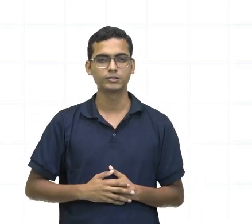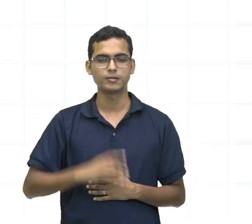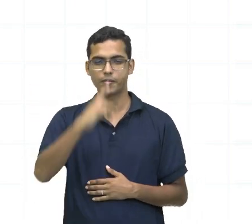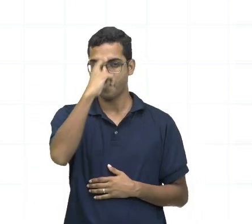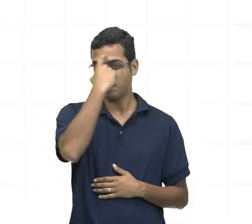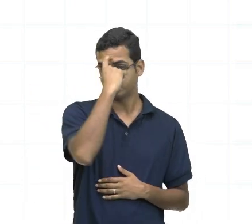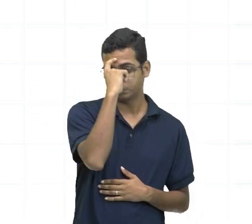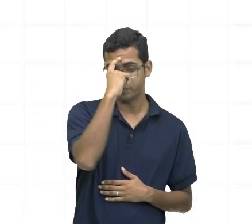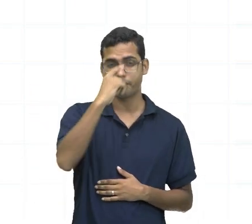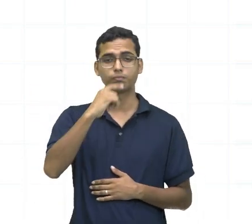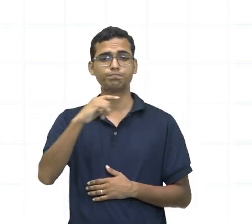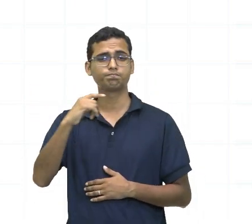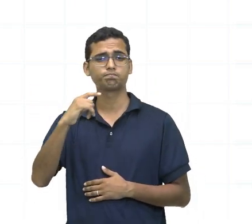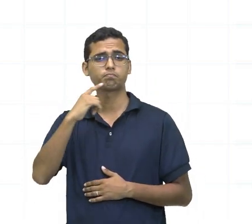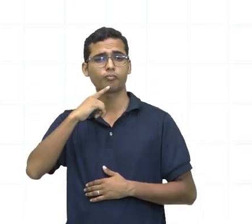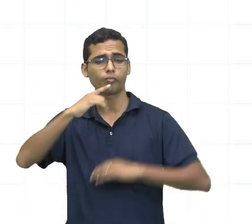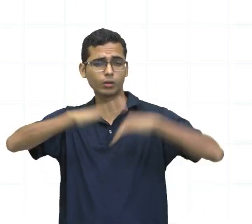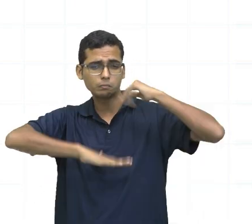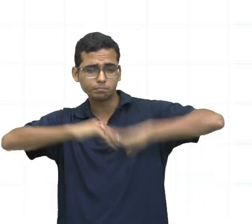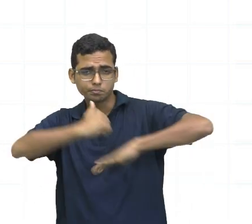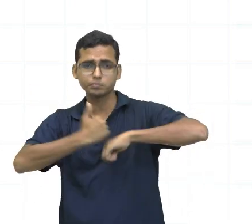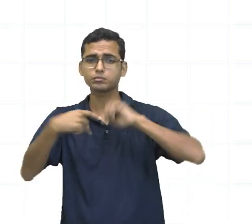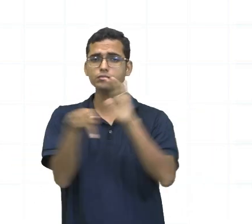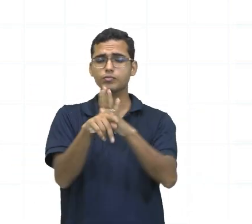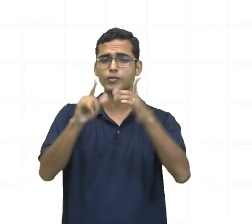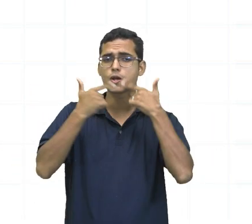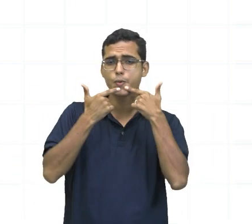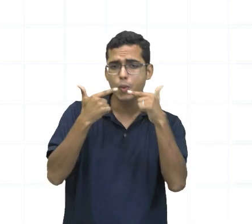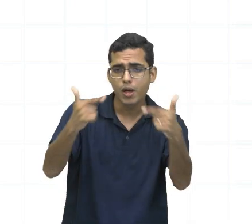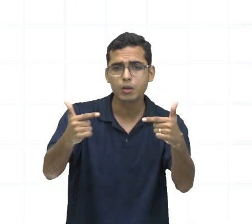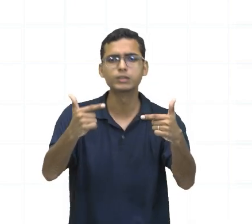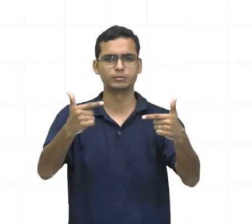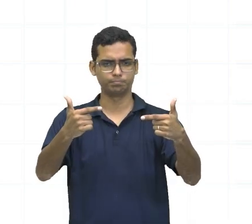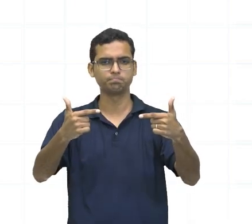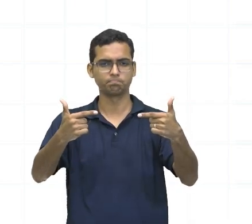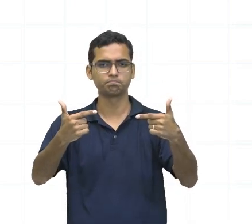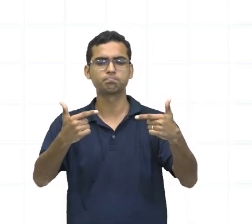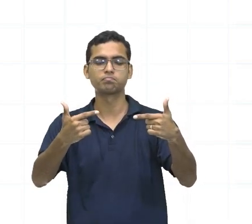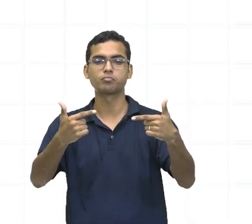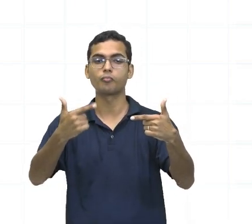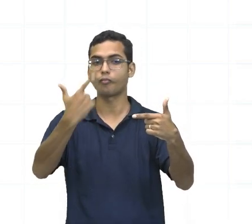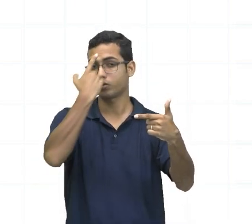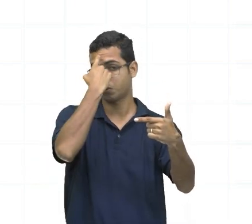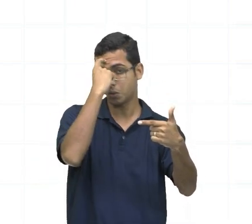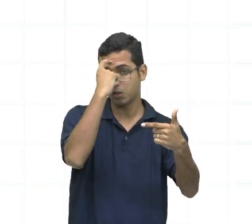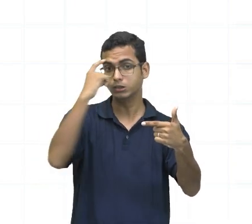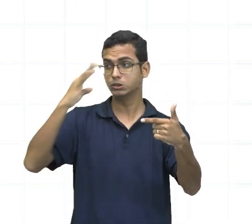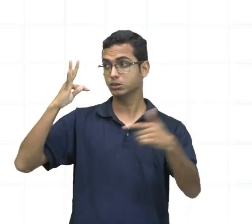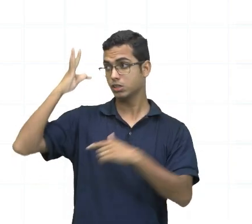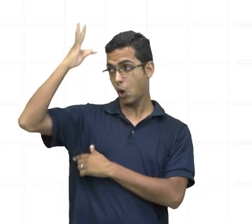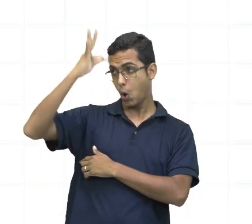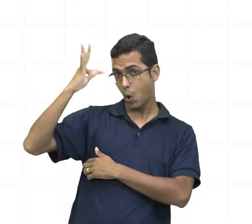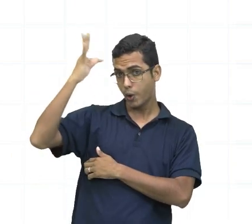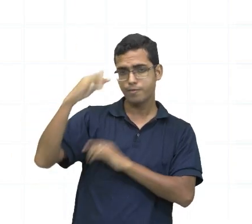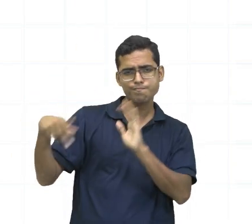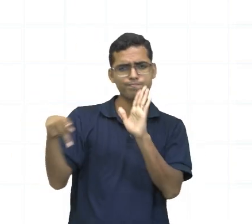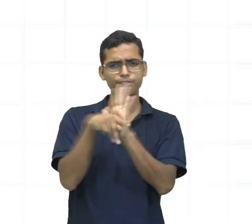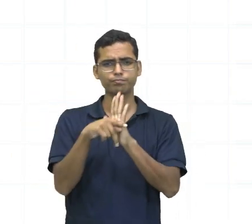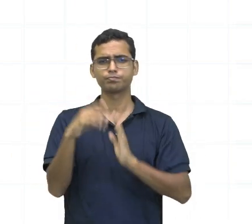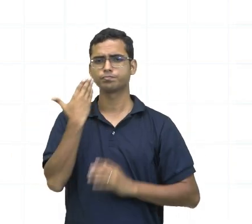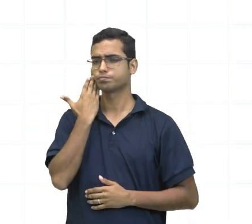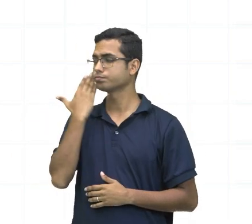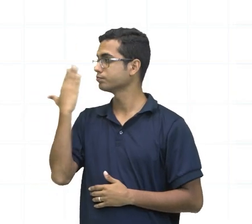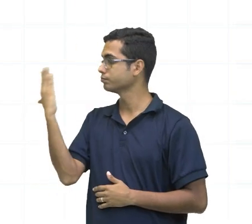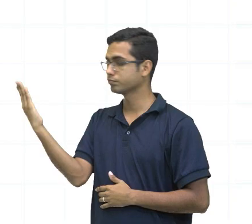Então, ele definiu o uso e a expansão da língua inglesa de acordo com essa teoria, Círculos de Castro, que é o nome dele,